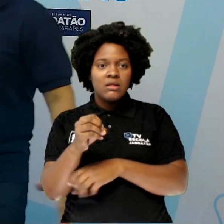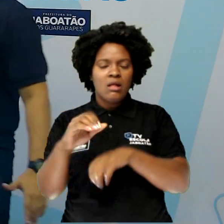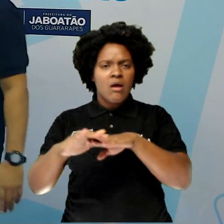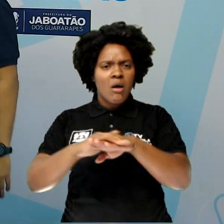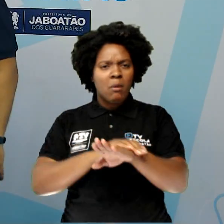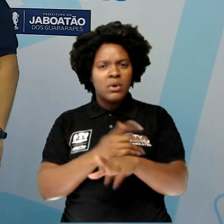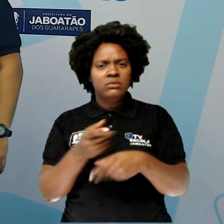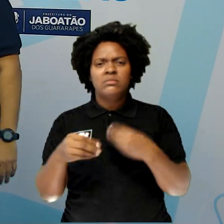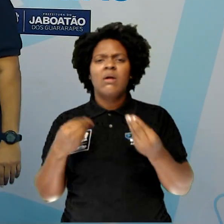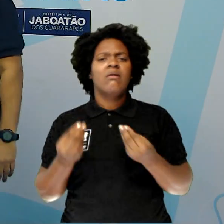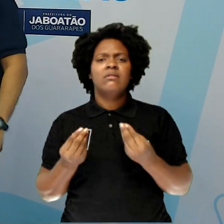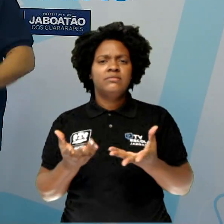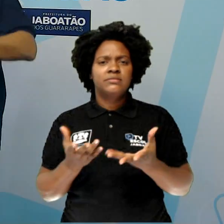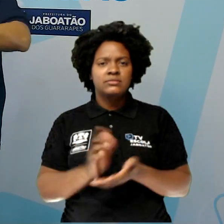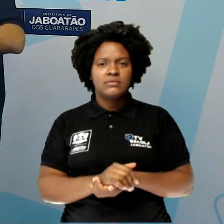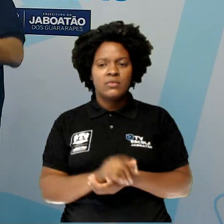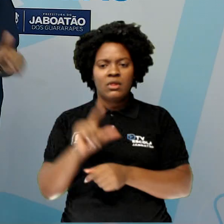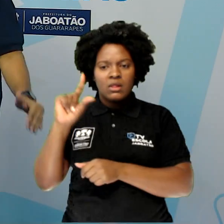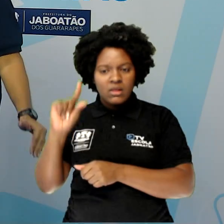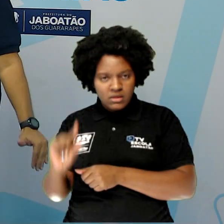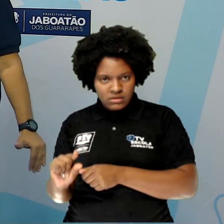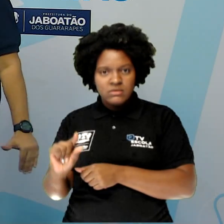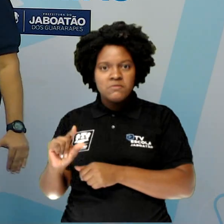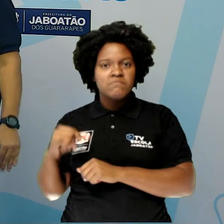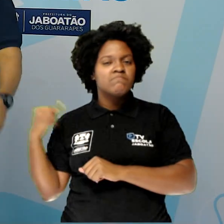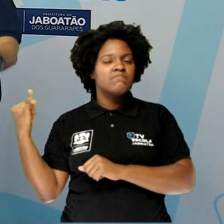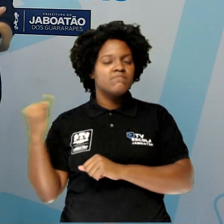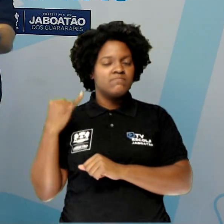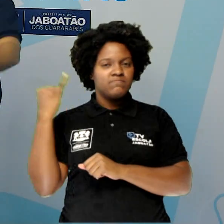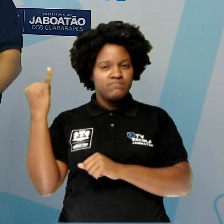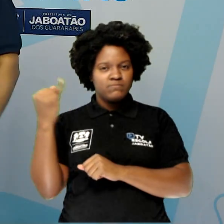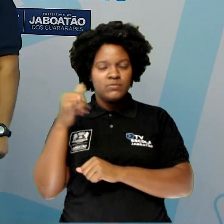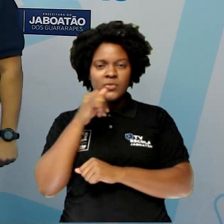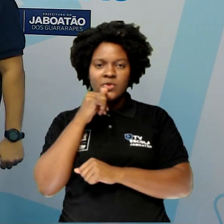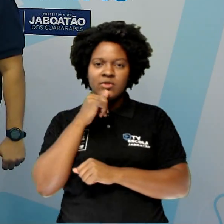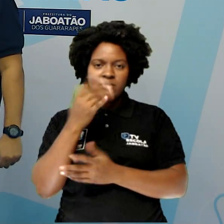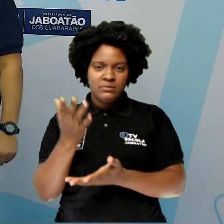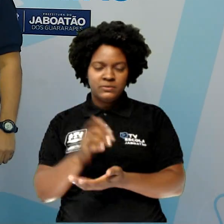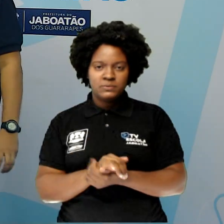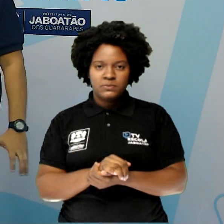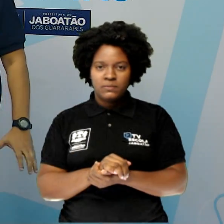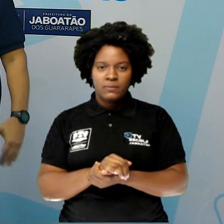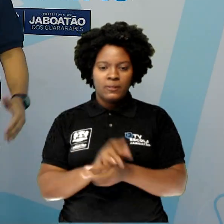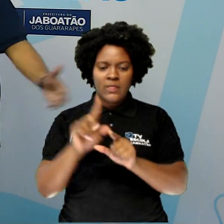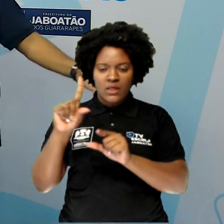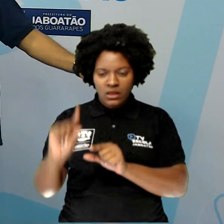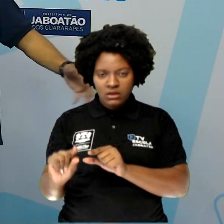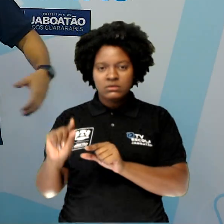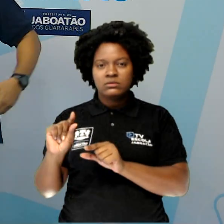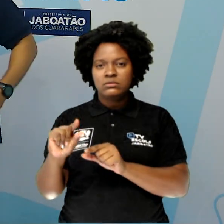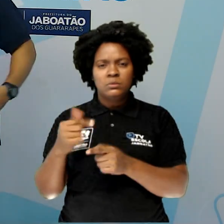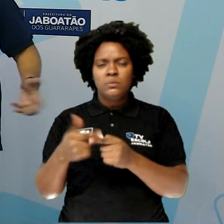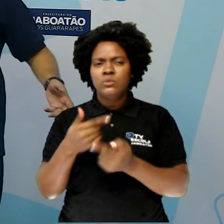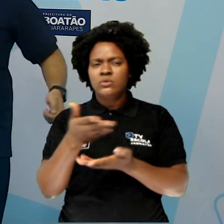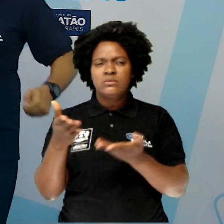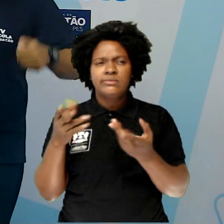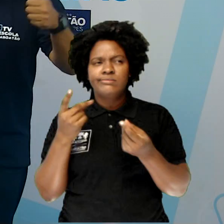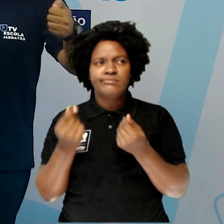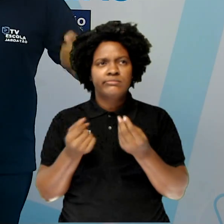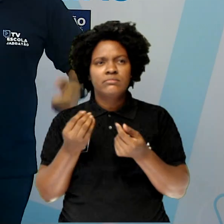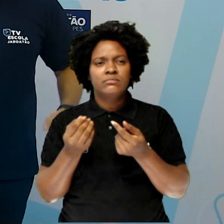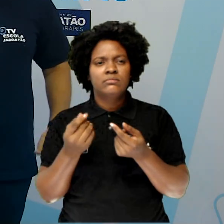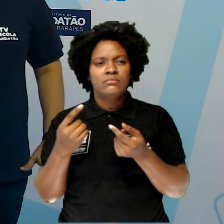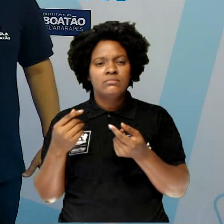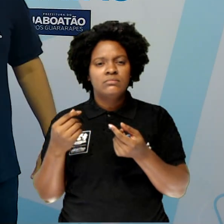tá? Reduzir, algo super importante, por exemplo, essa coisa de reduzir, por que você de repente não leva